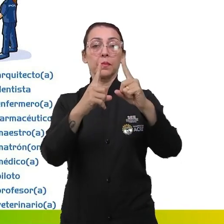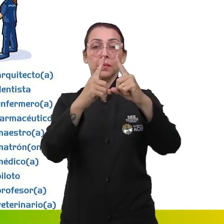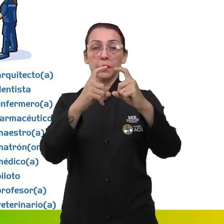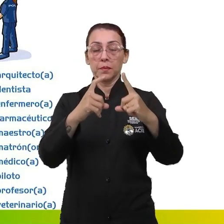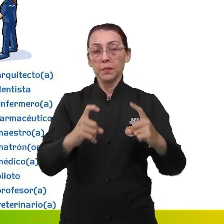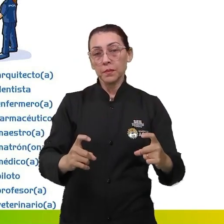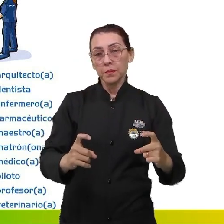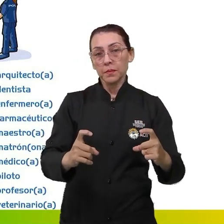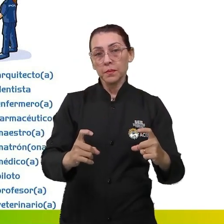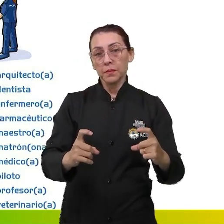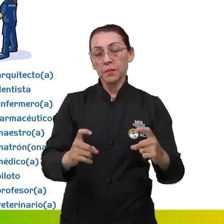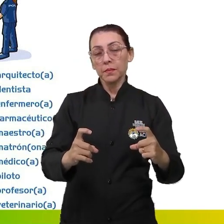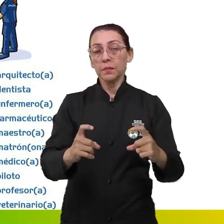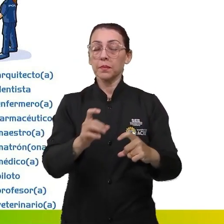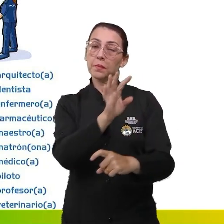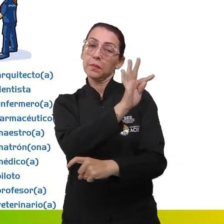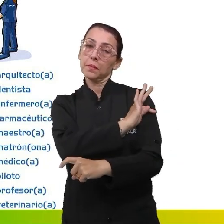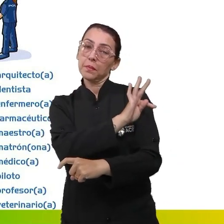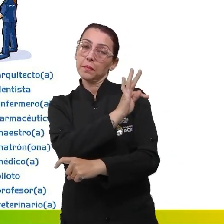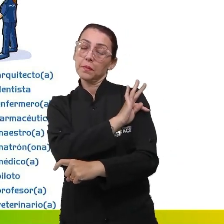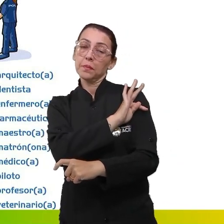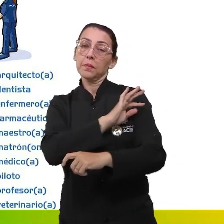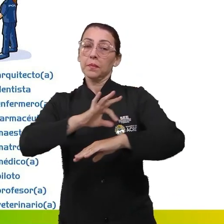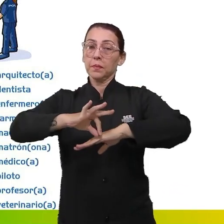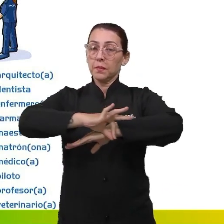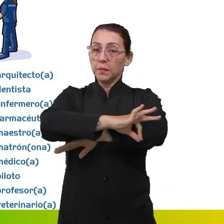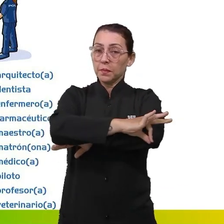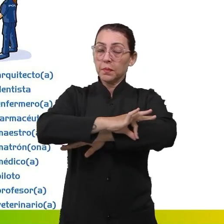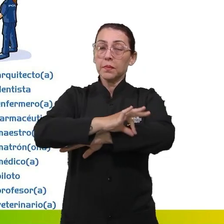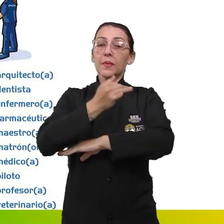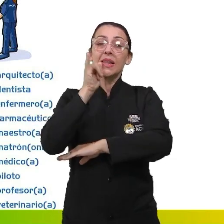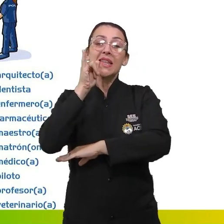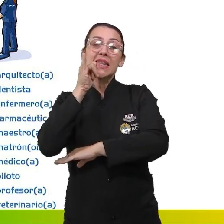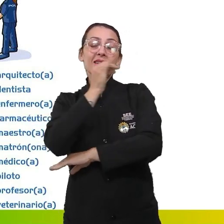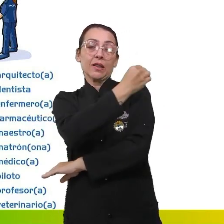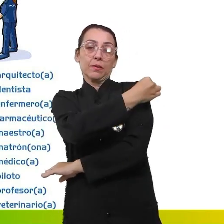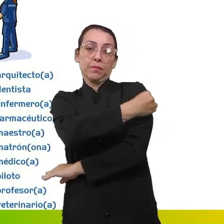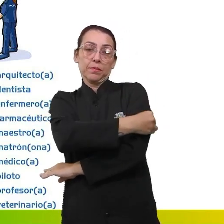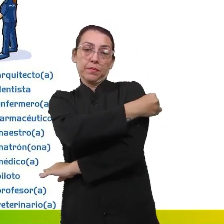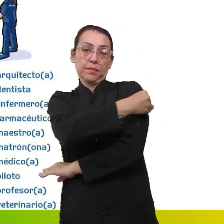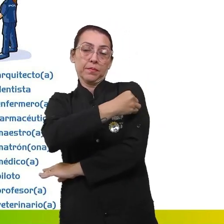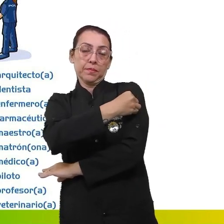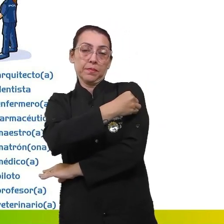uma formação mais técnica, arquiteto, dentista, enfermeiro,